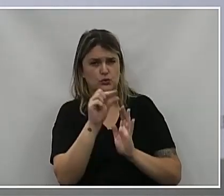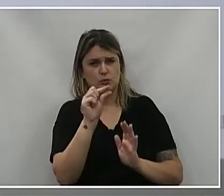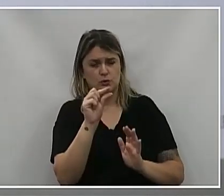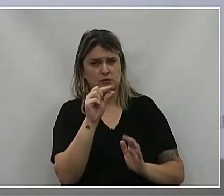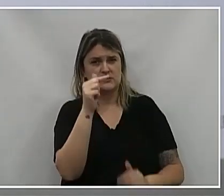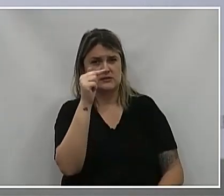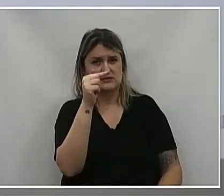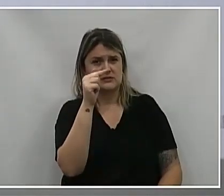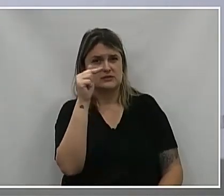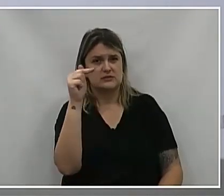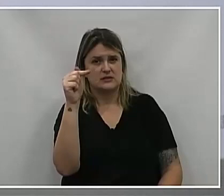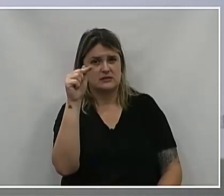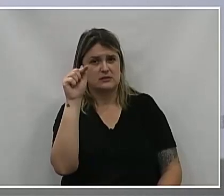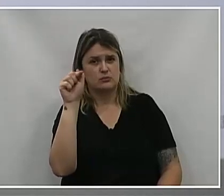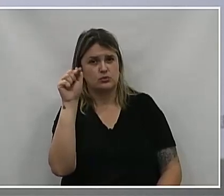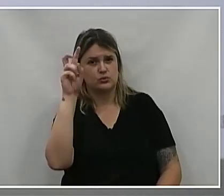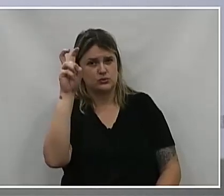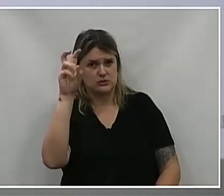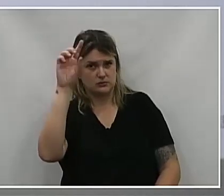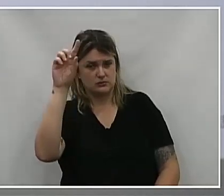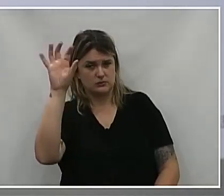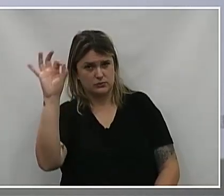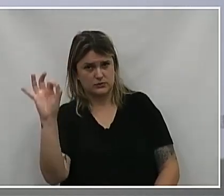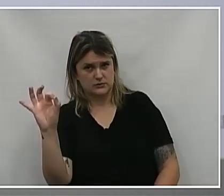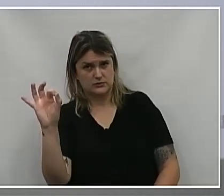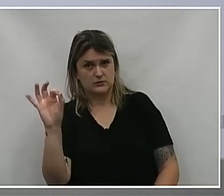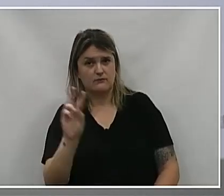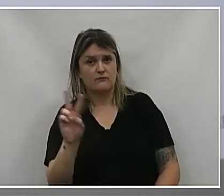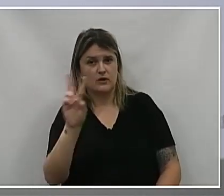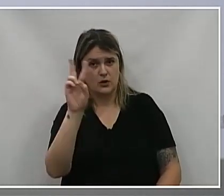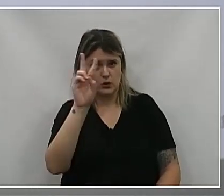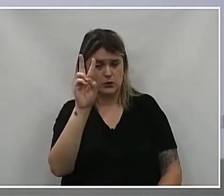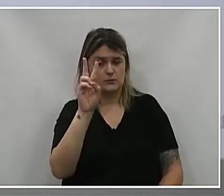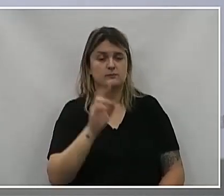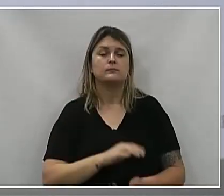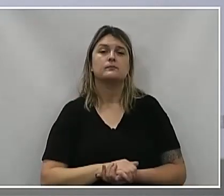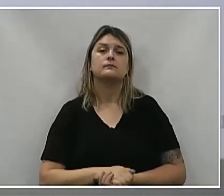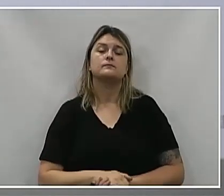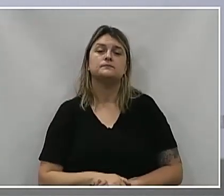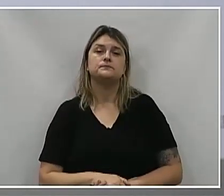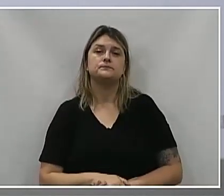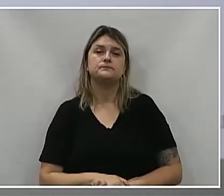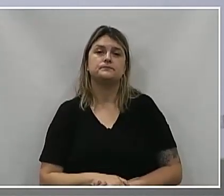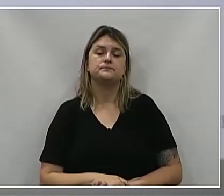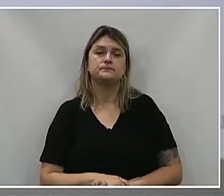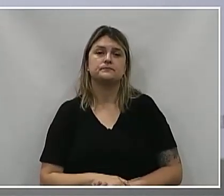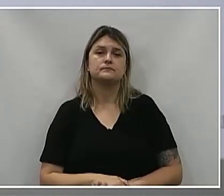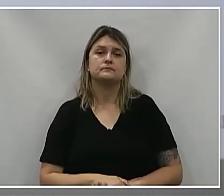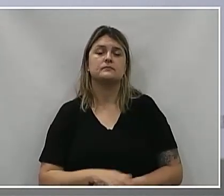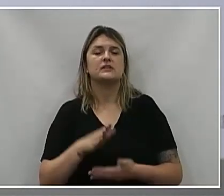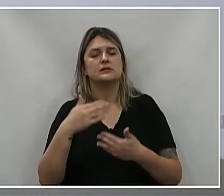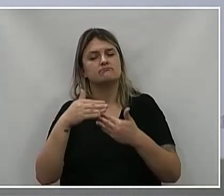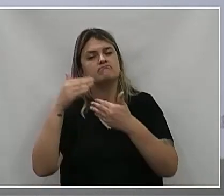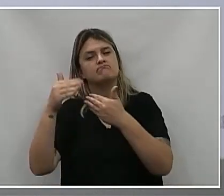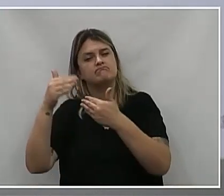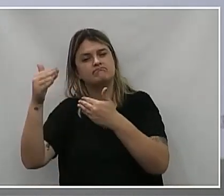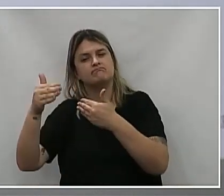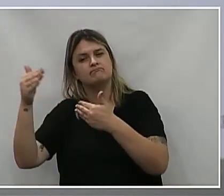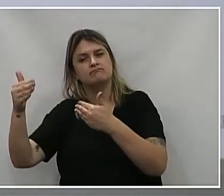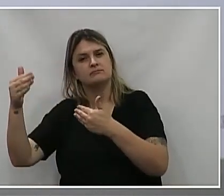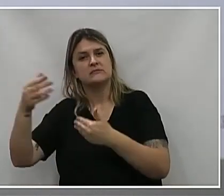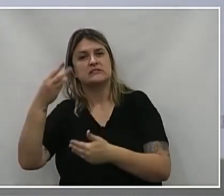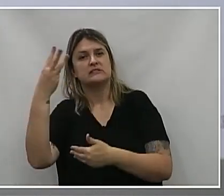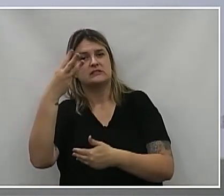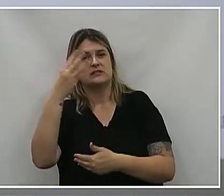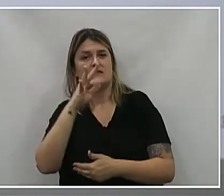pagaria 77,5% do valor dos 396. E assim sucessivamente, né, na